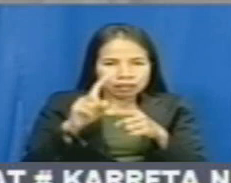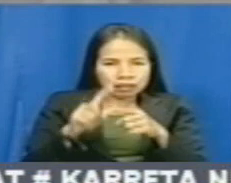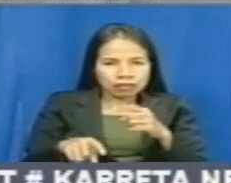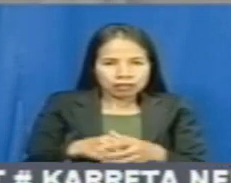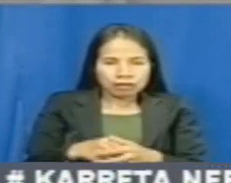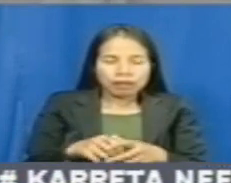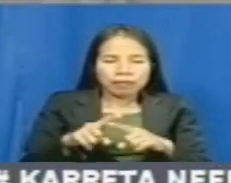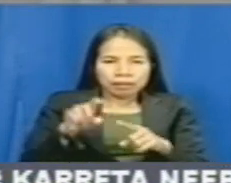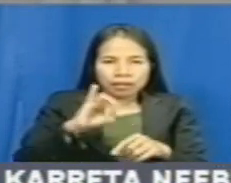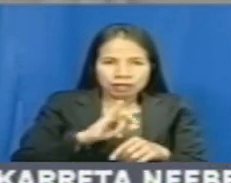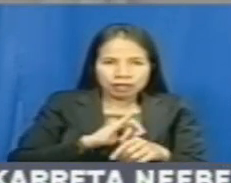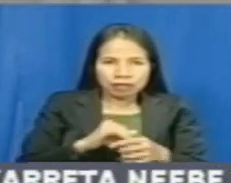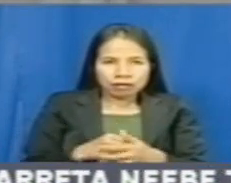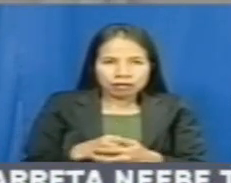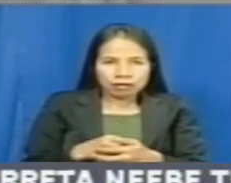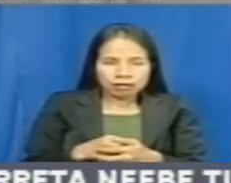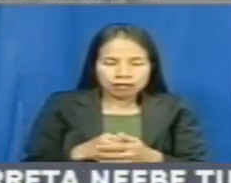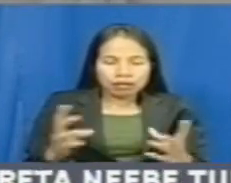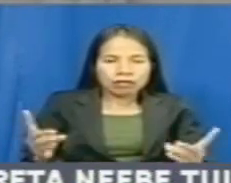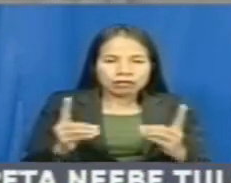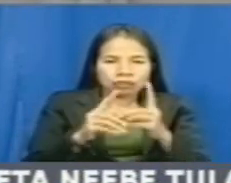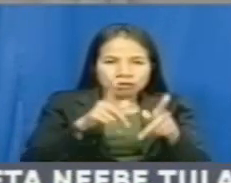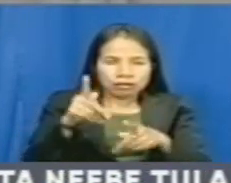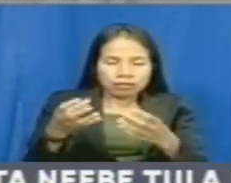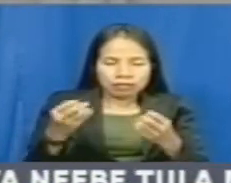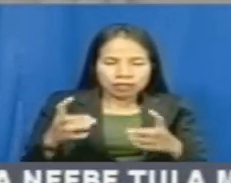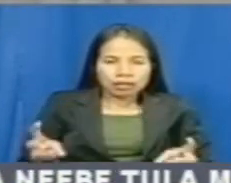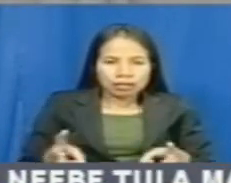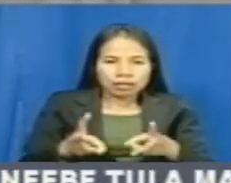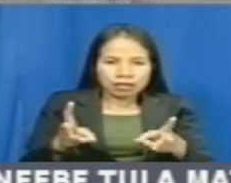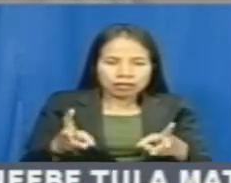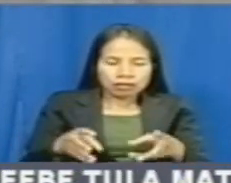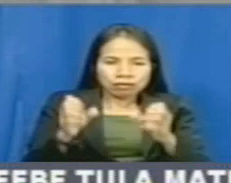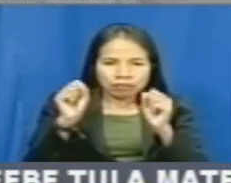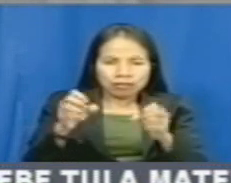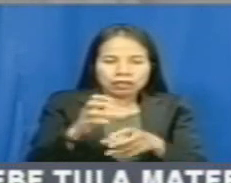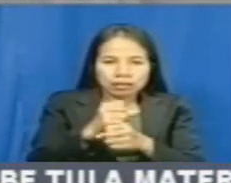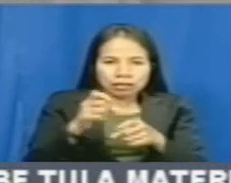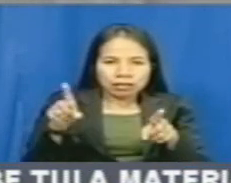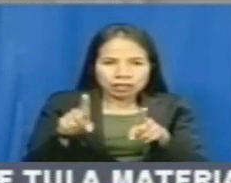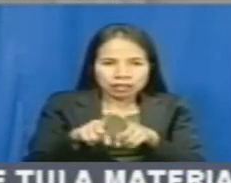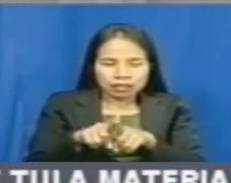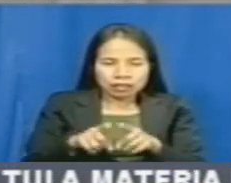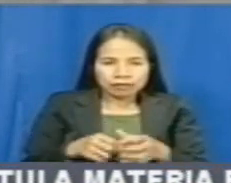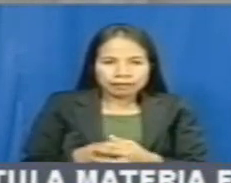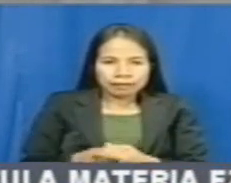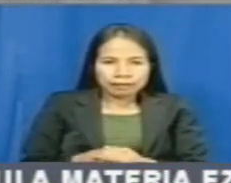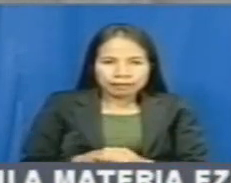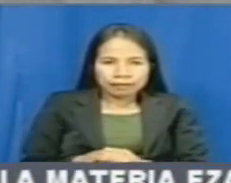mas hau? Ainda bem que não sou eu, mas para que me traga na macana. O meu chefe sai de toba loron, o tu meio se